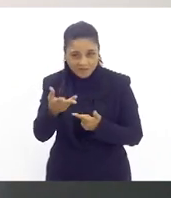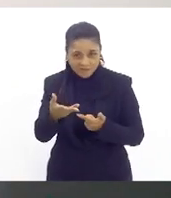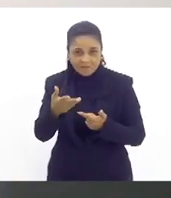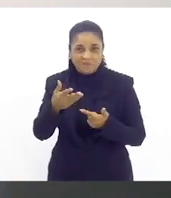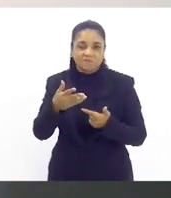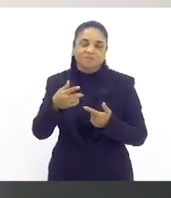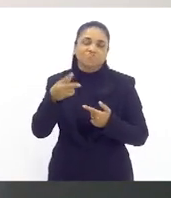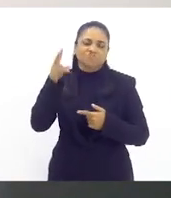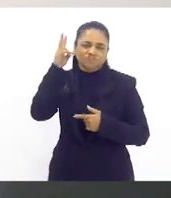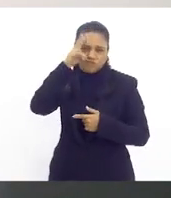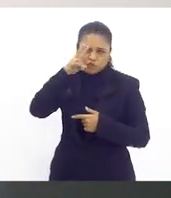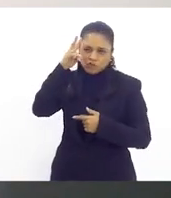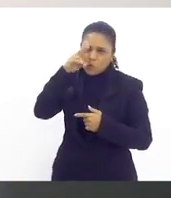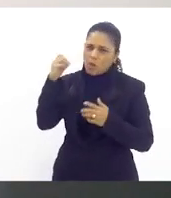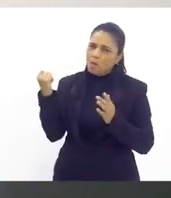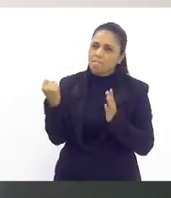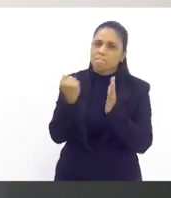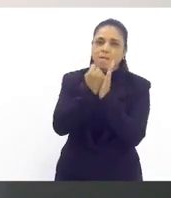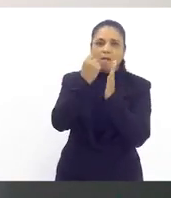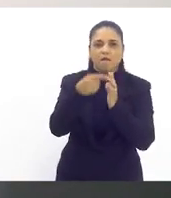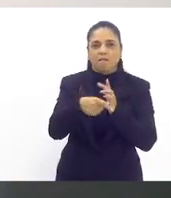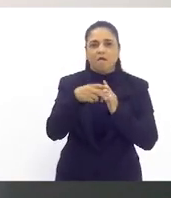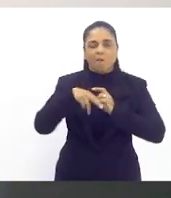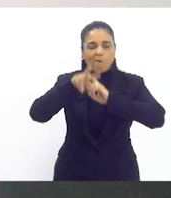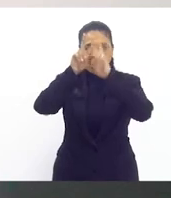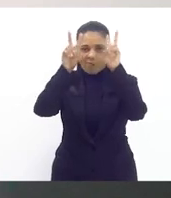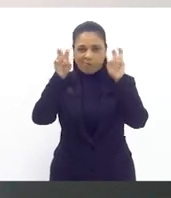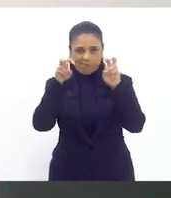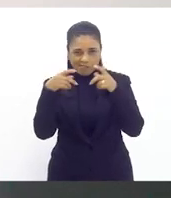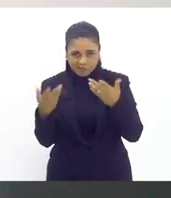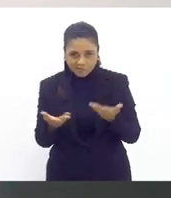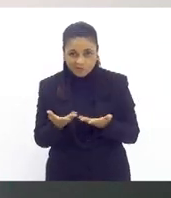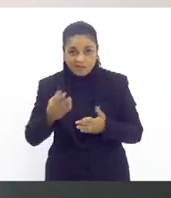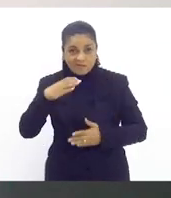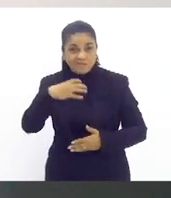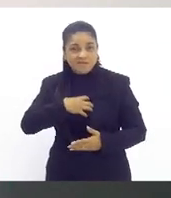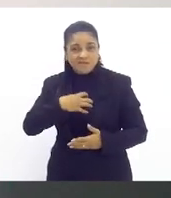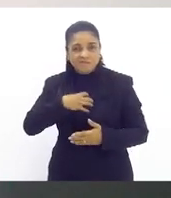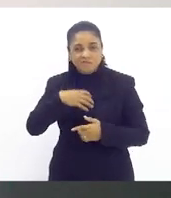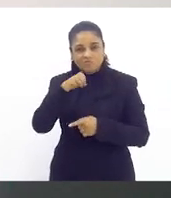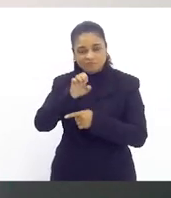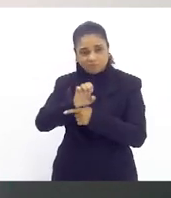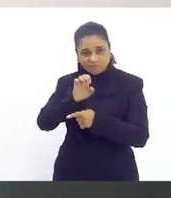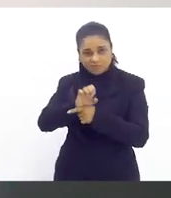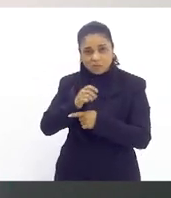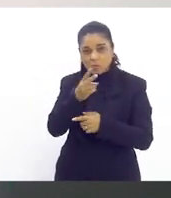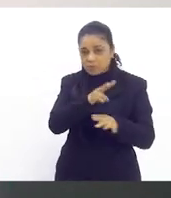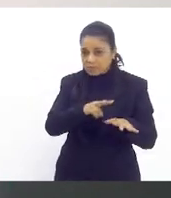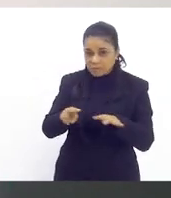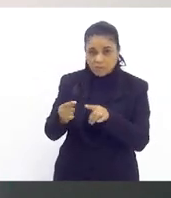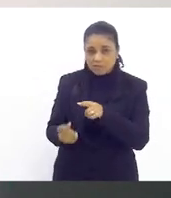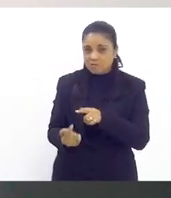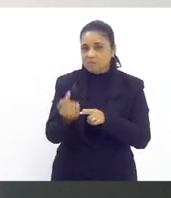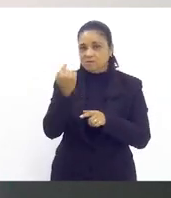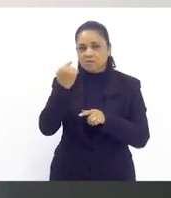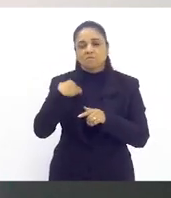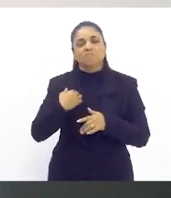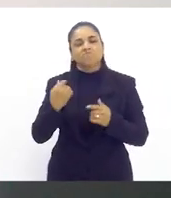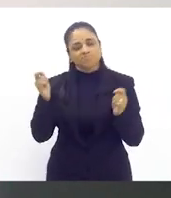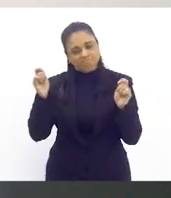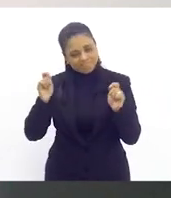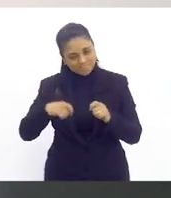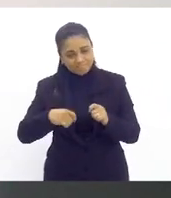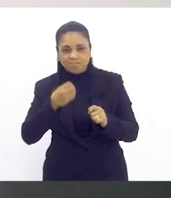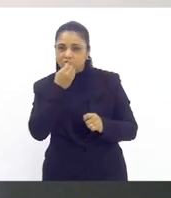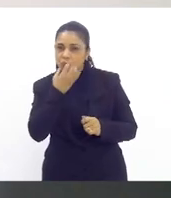é histórica Como que foi a atuação desse assunto nem Salvador há uma semana atrás vale a pena para vocês entenderem que